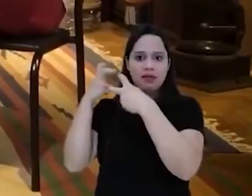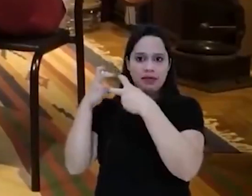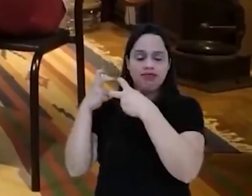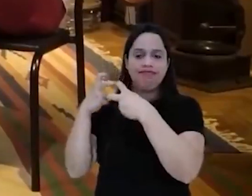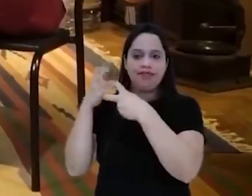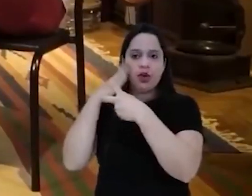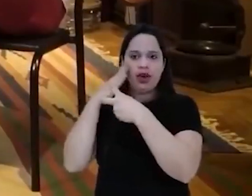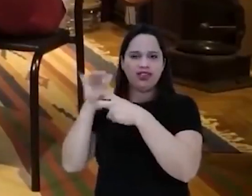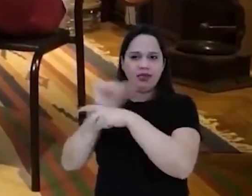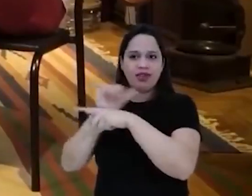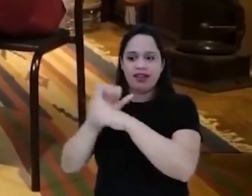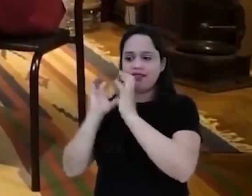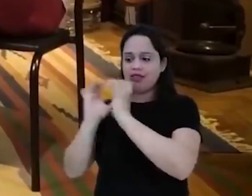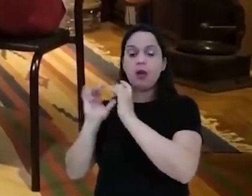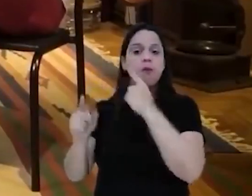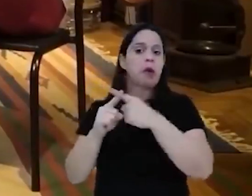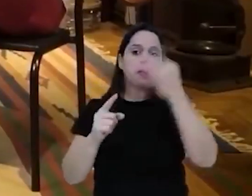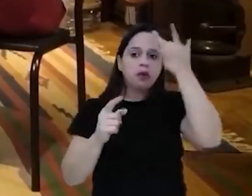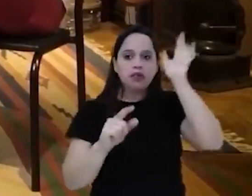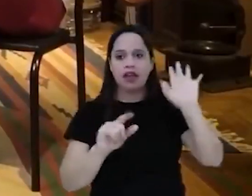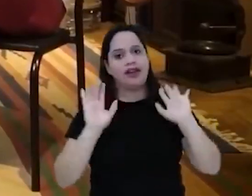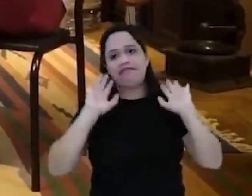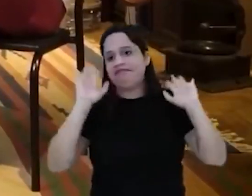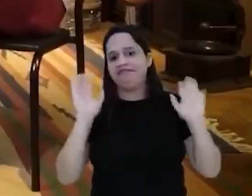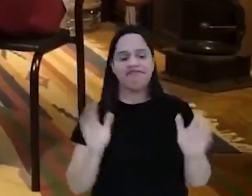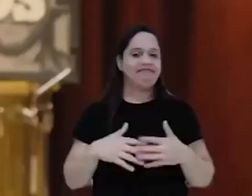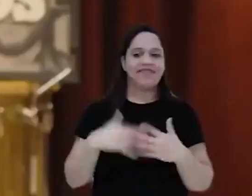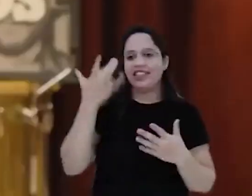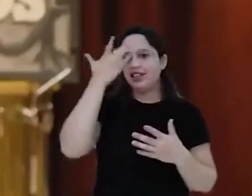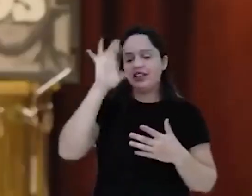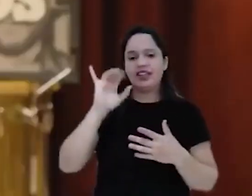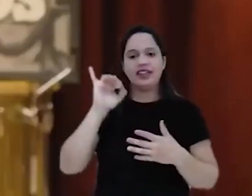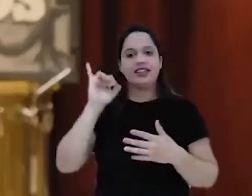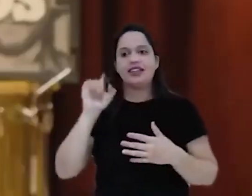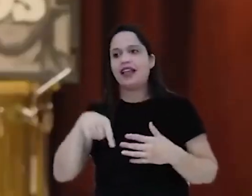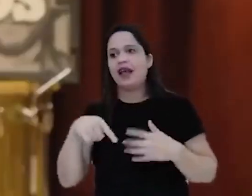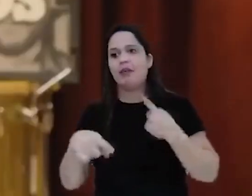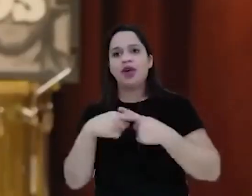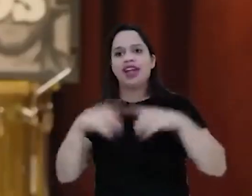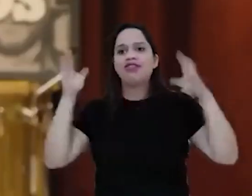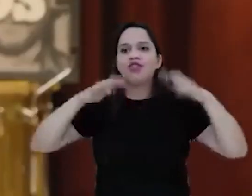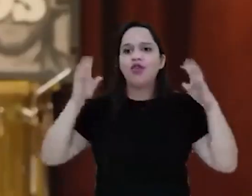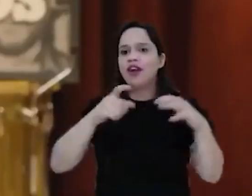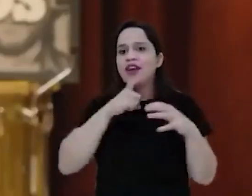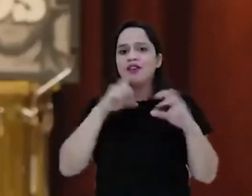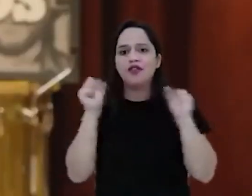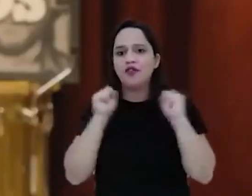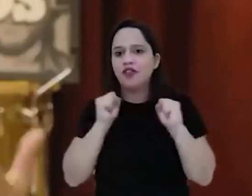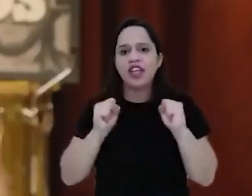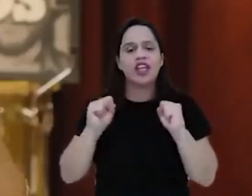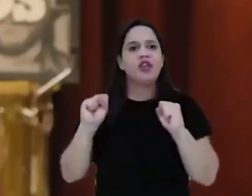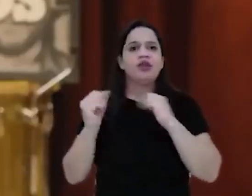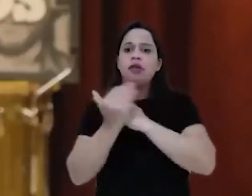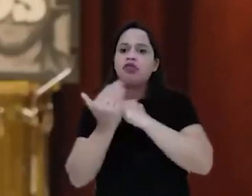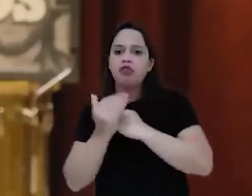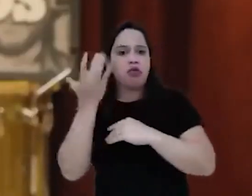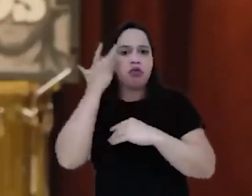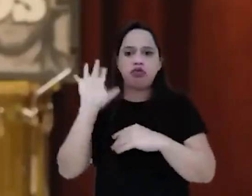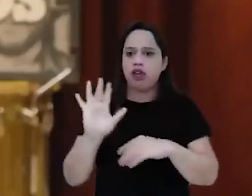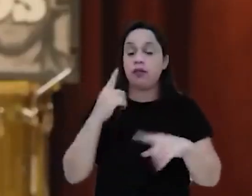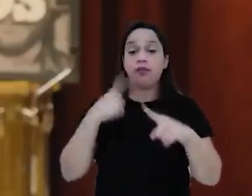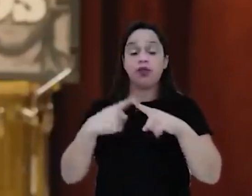também coisa para caramba né Aí eu já não sei as pessoas até pergunta agora eu já não sei se o fato estava chovendo tá frio se